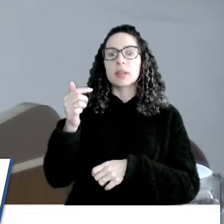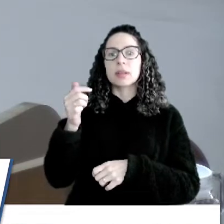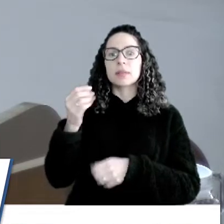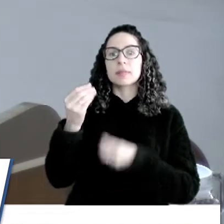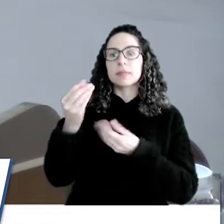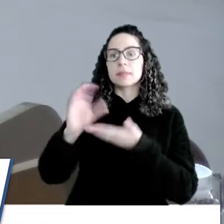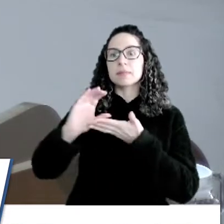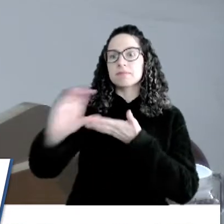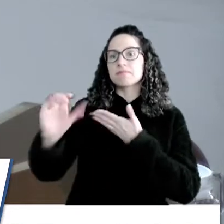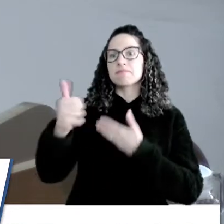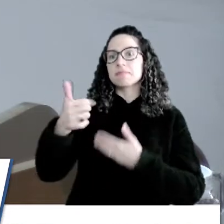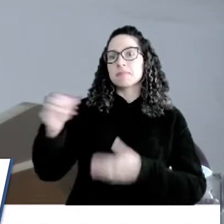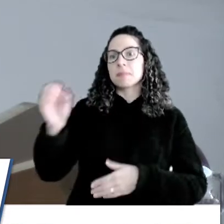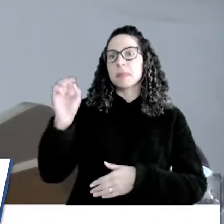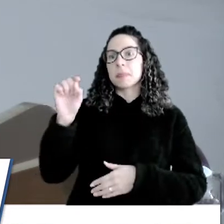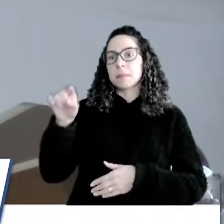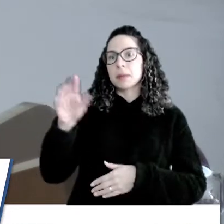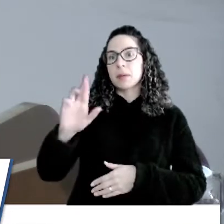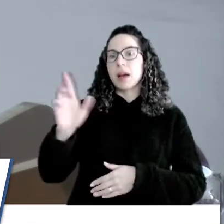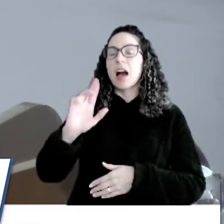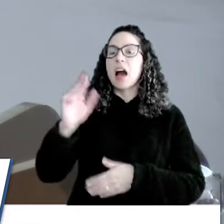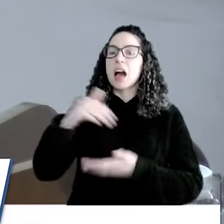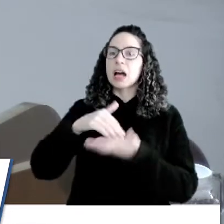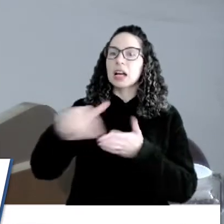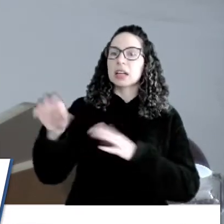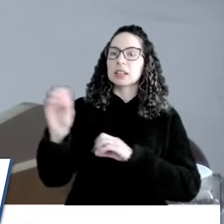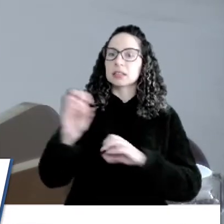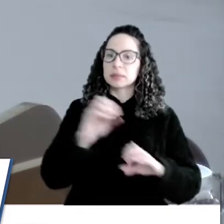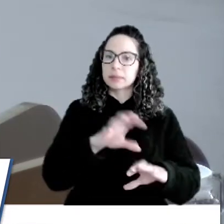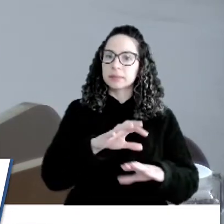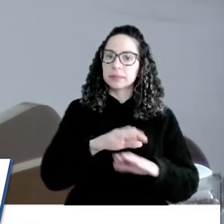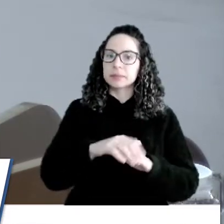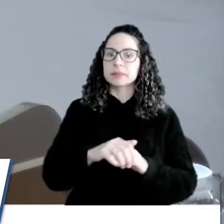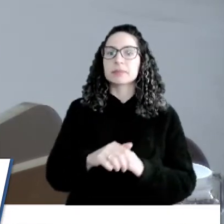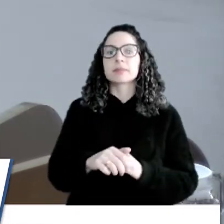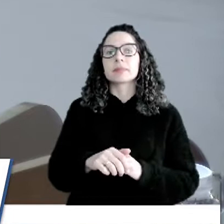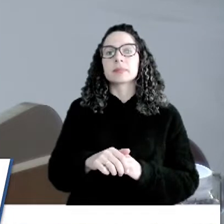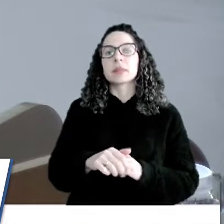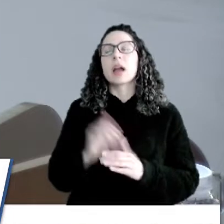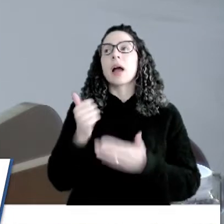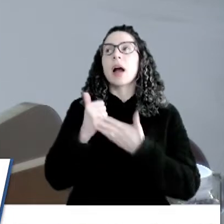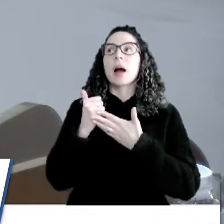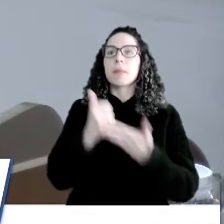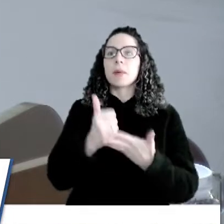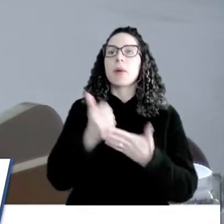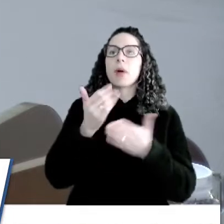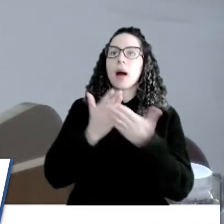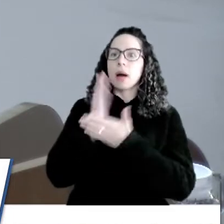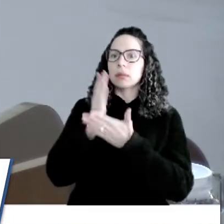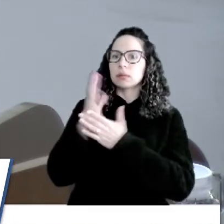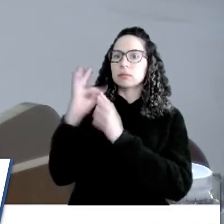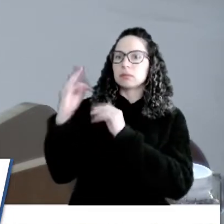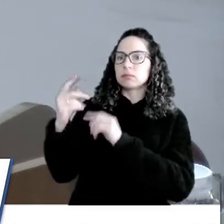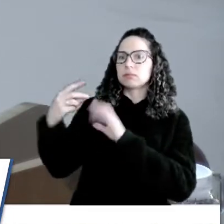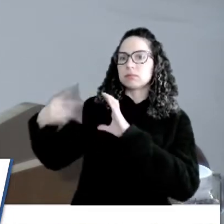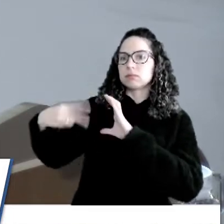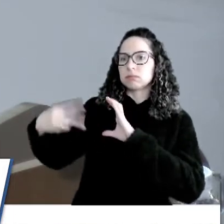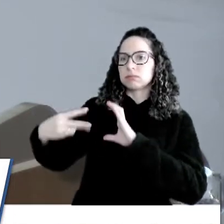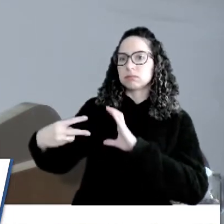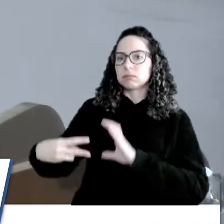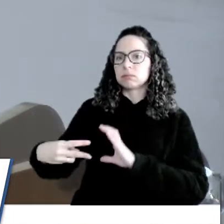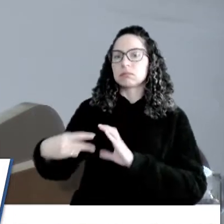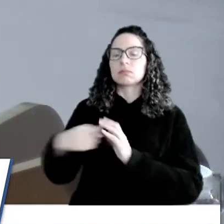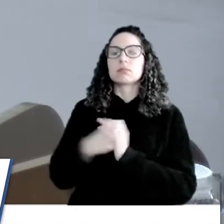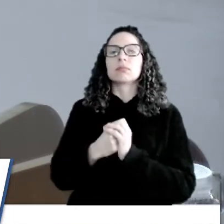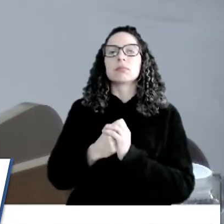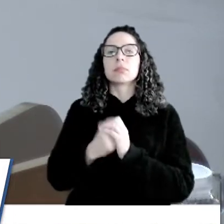caso, é da Secretaria de Educação. Então, pedi o apoio e aprovação de todos os vereadores para